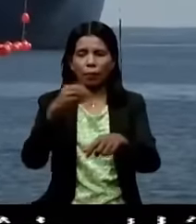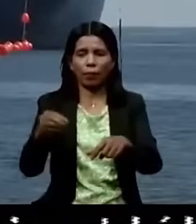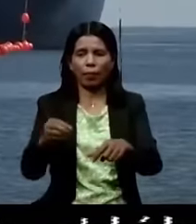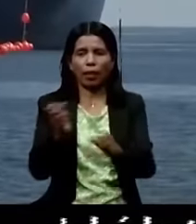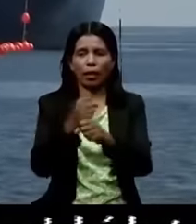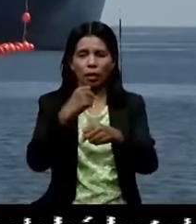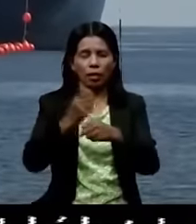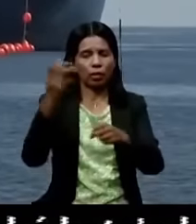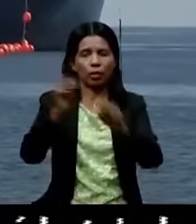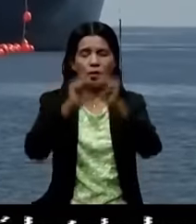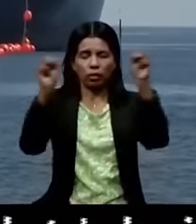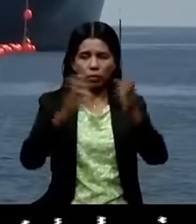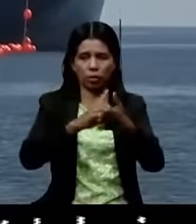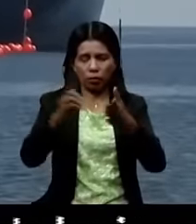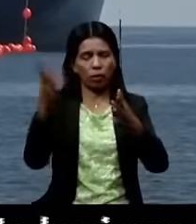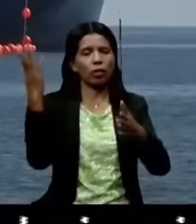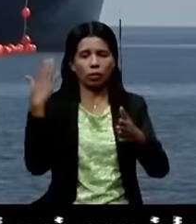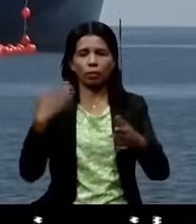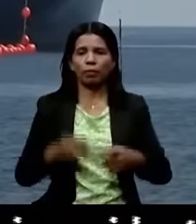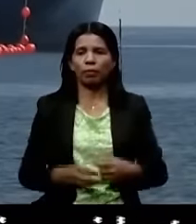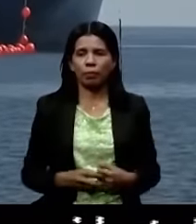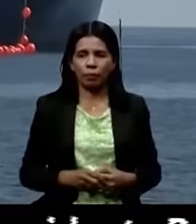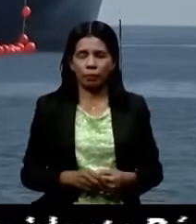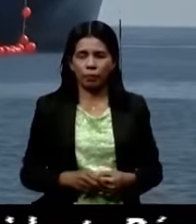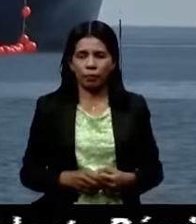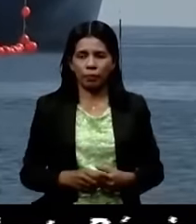nebe lansa ia sábado semana kotok. Agustino da Costa, Romualdo Neves, GMN.